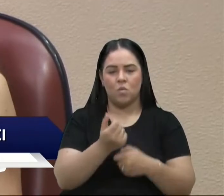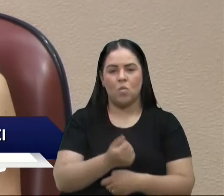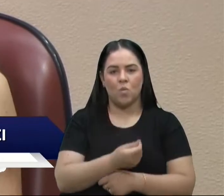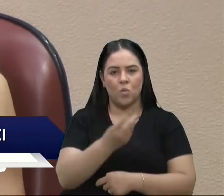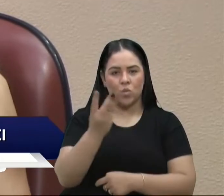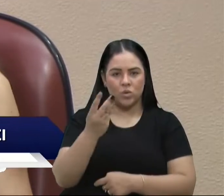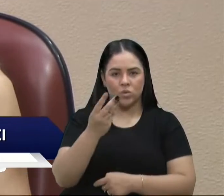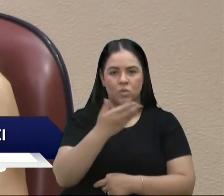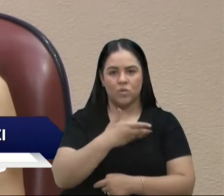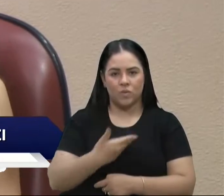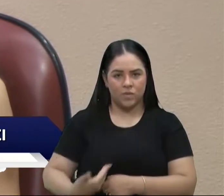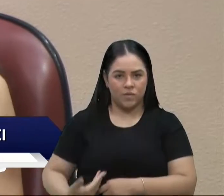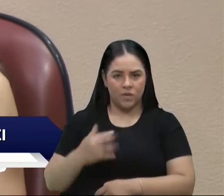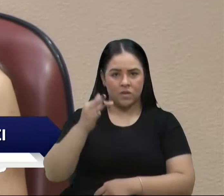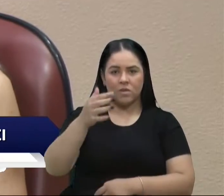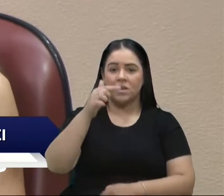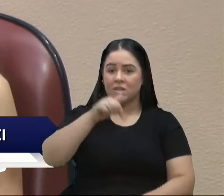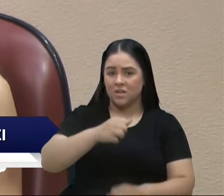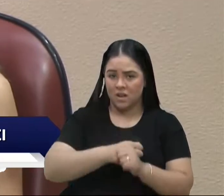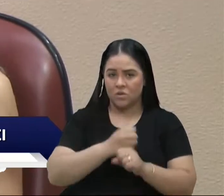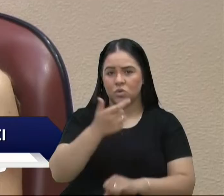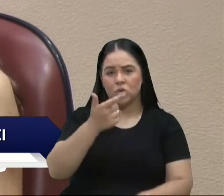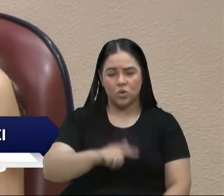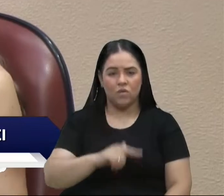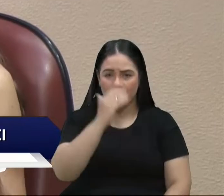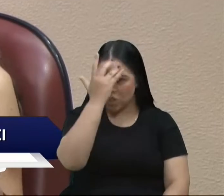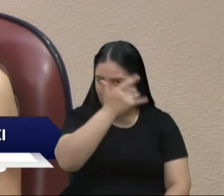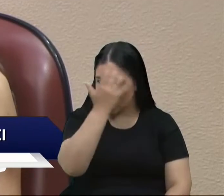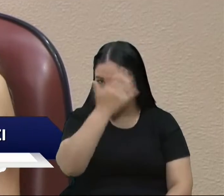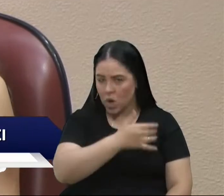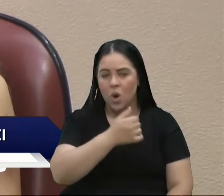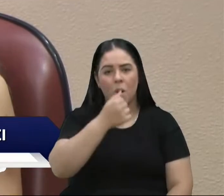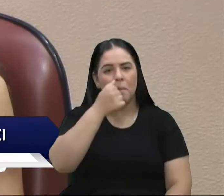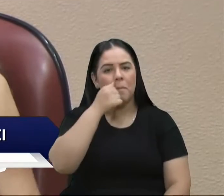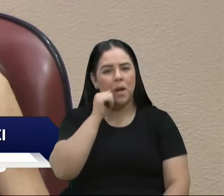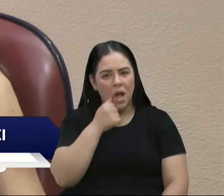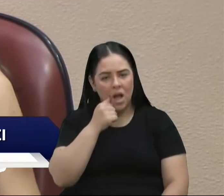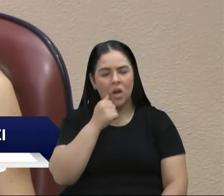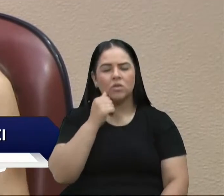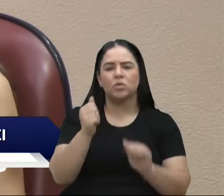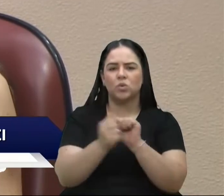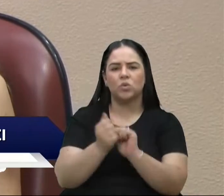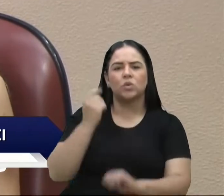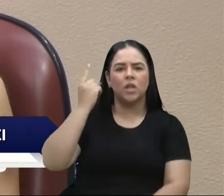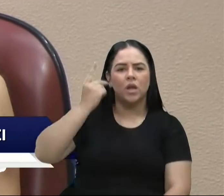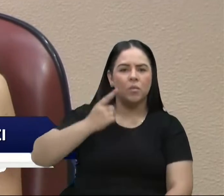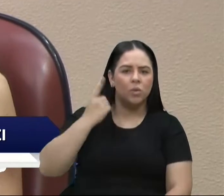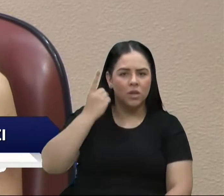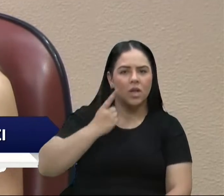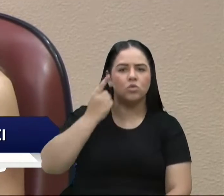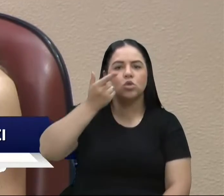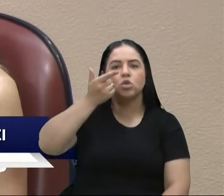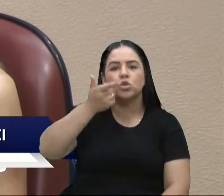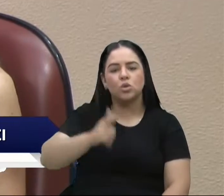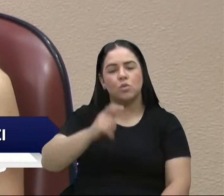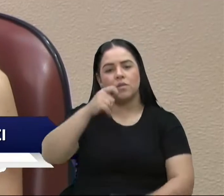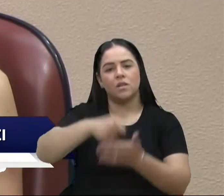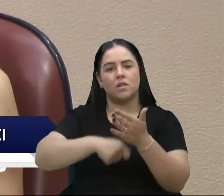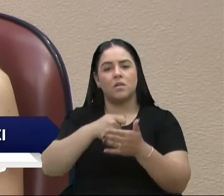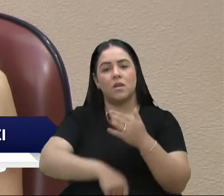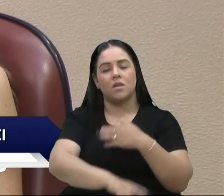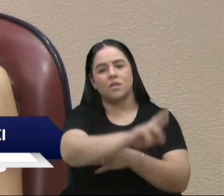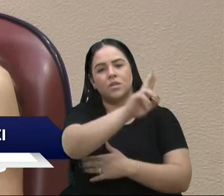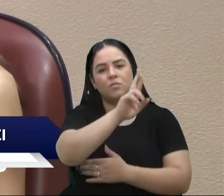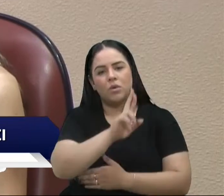Esse ano, de novo, o prefeito Adiló, a vice Paula, através dos deputados, foi tentado novamente a resposta do